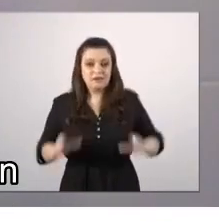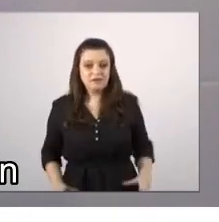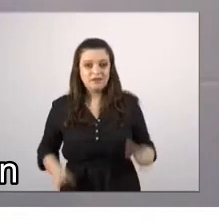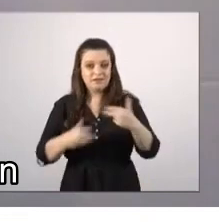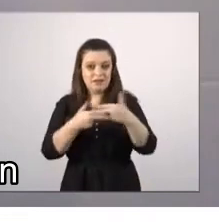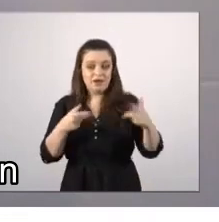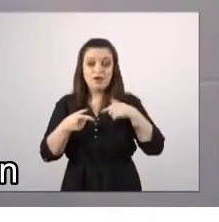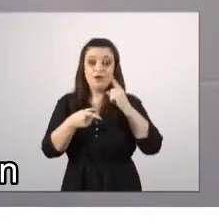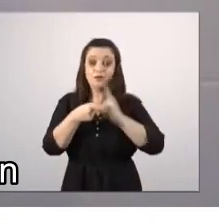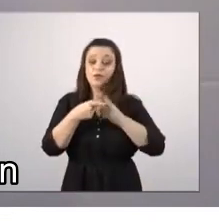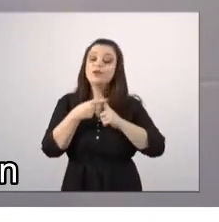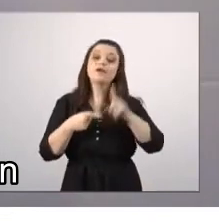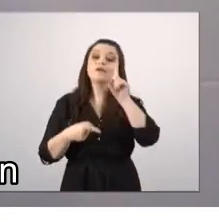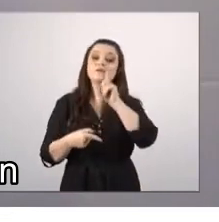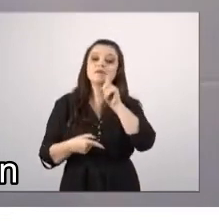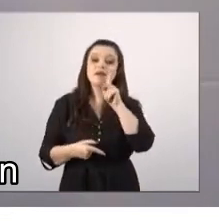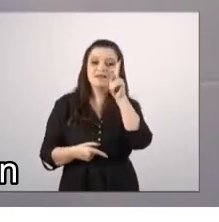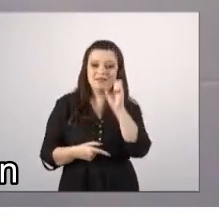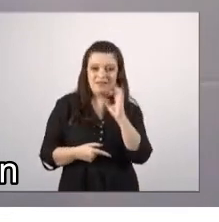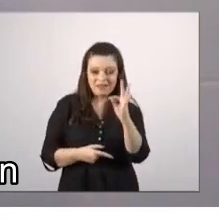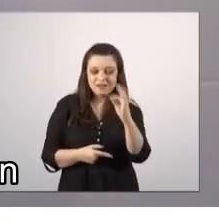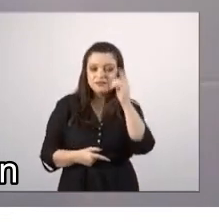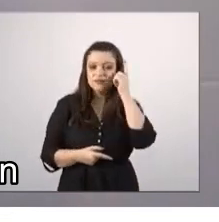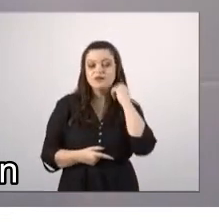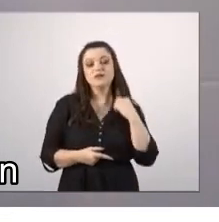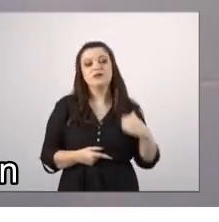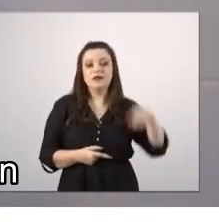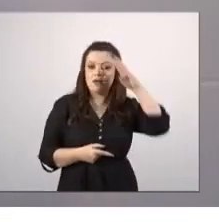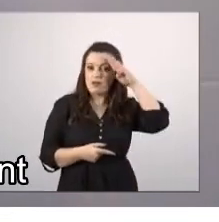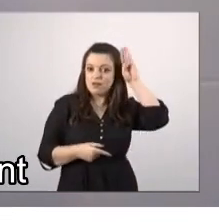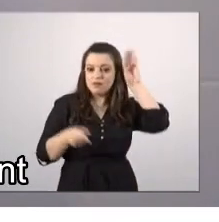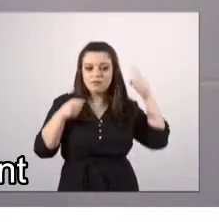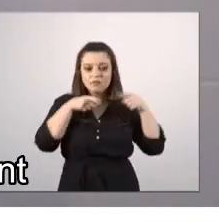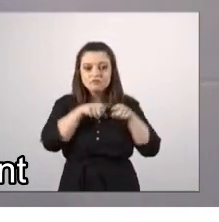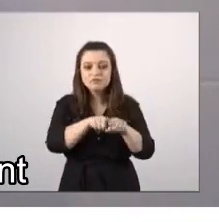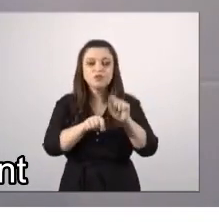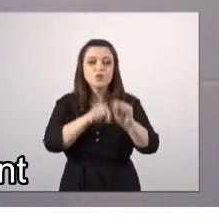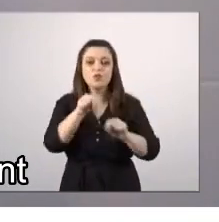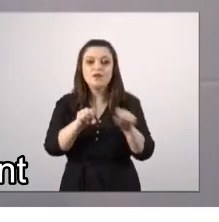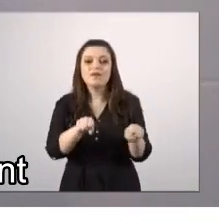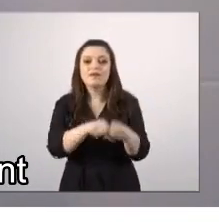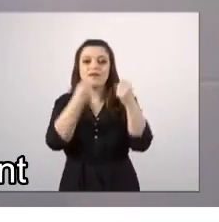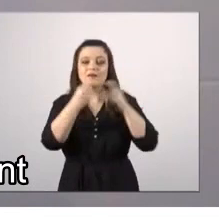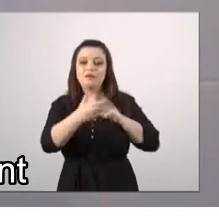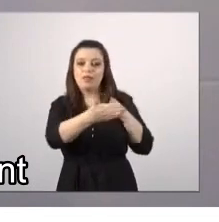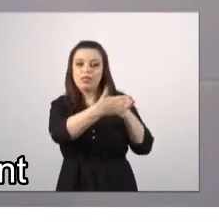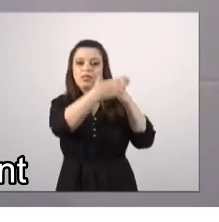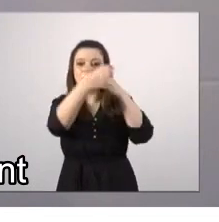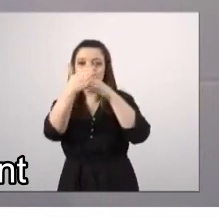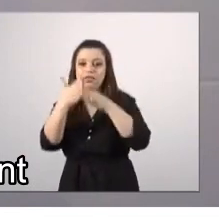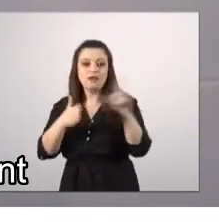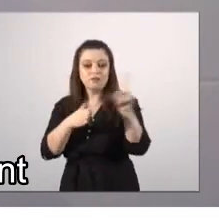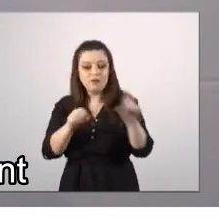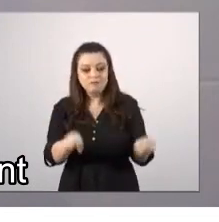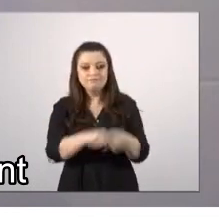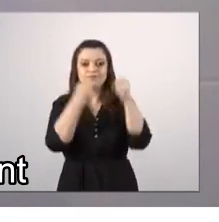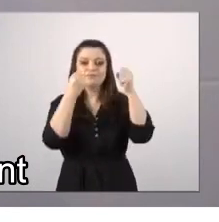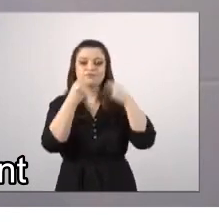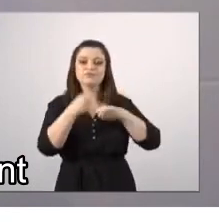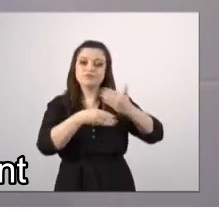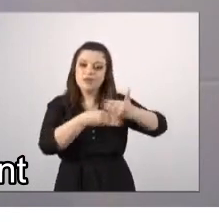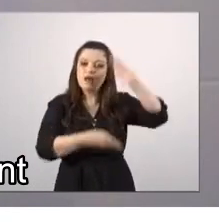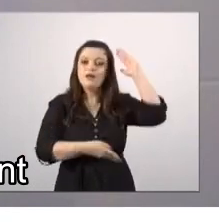essa tradição vocacional mais técnica do ensino superior brasileiro para voltar os seus esforços no desenvolvimento de